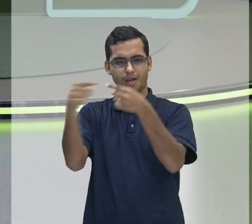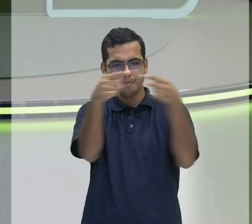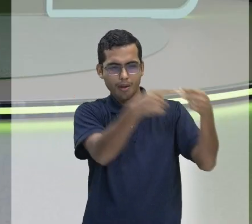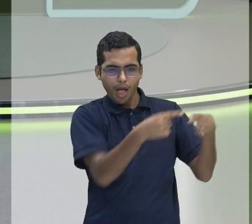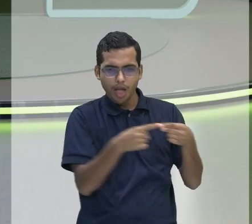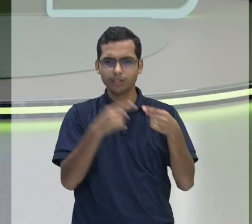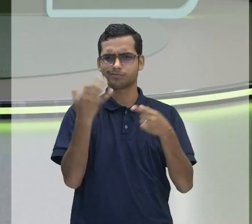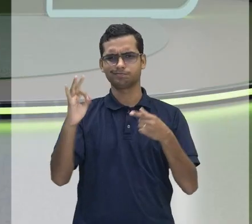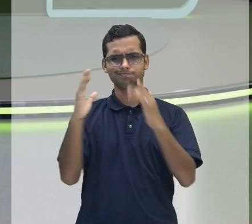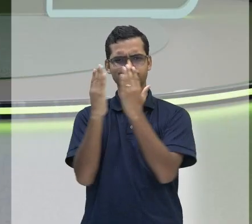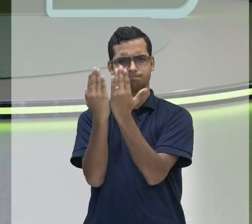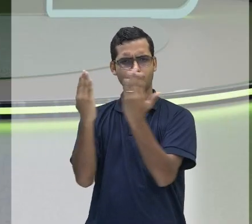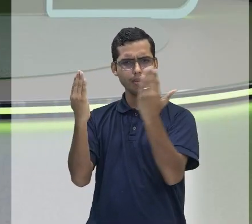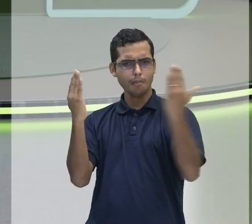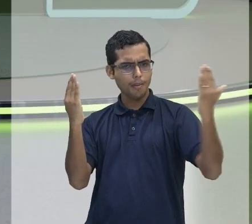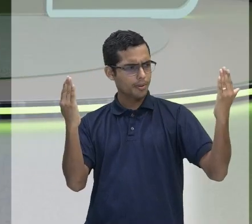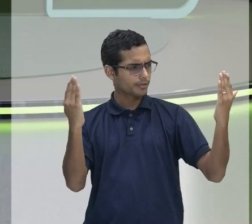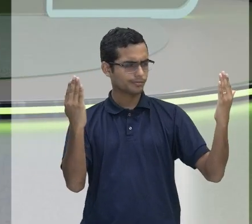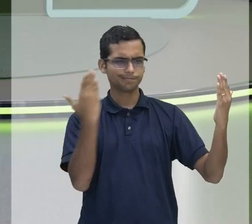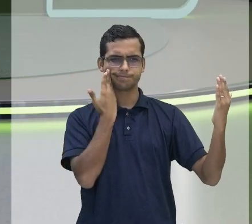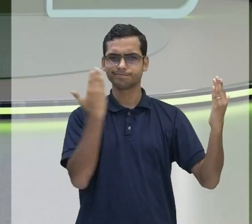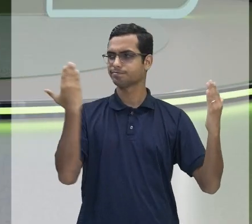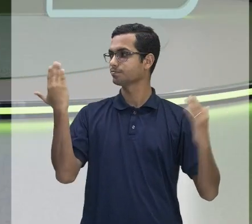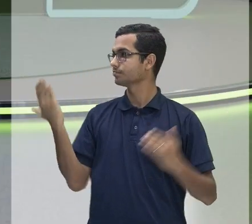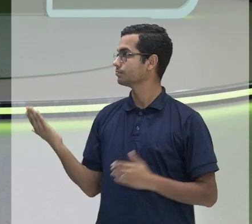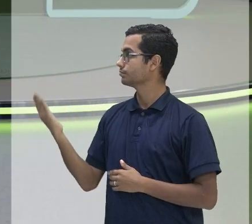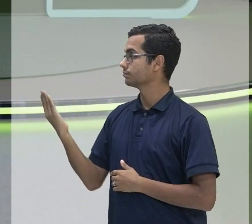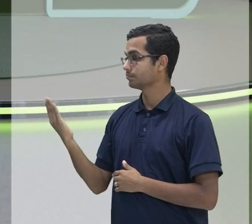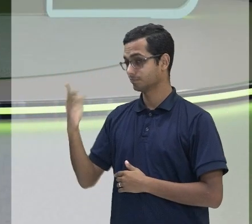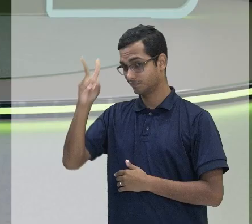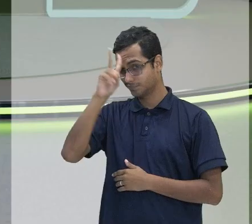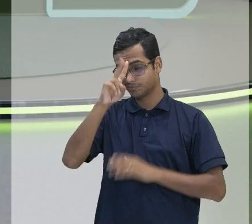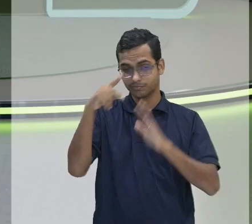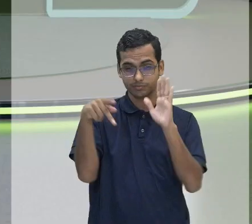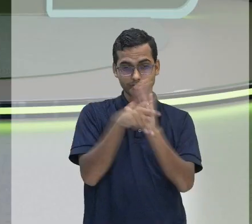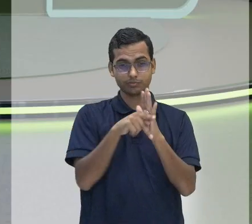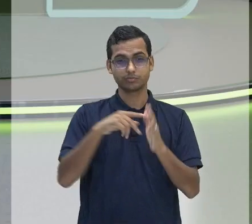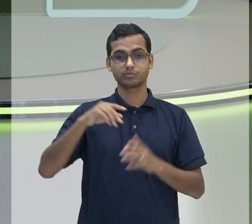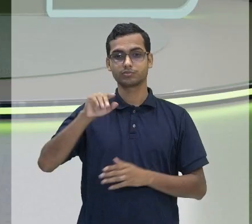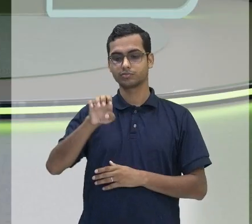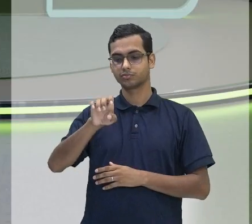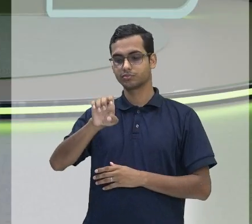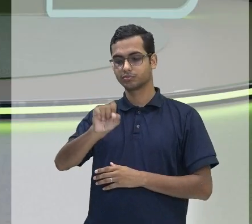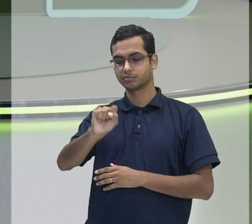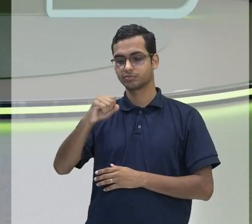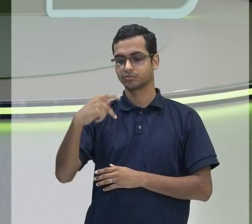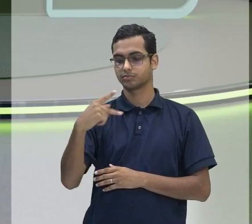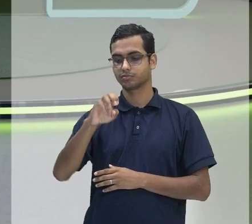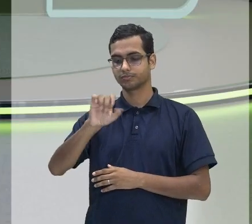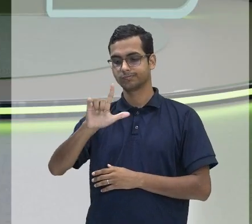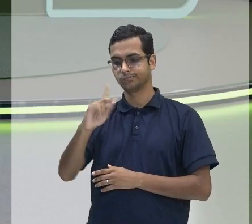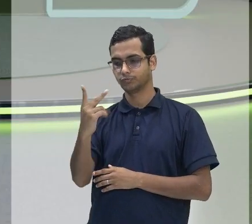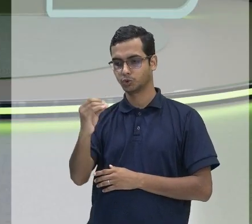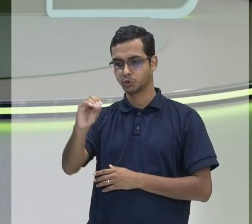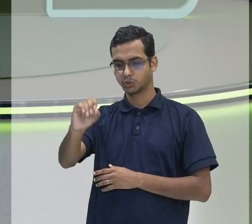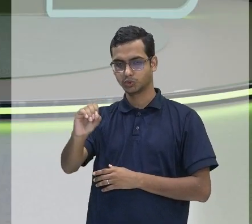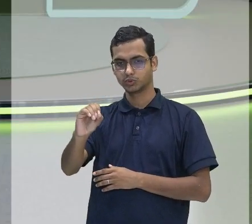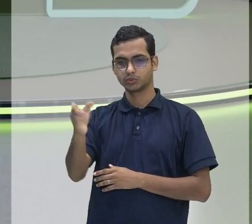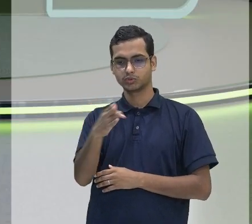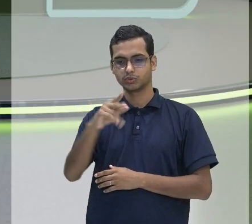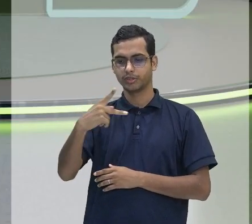desses espelhos. É bom lembrar a vocês que os espelhos planos são objetos que têm um alto poder